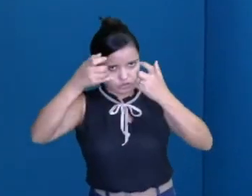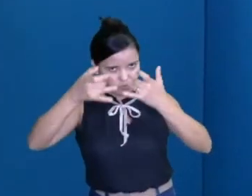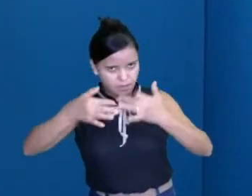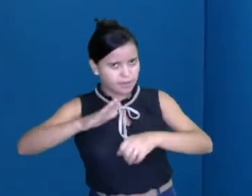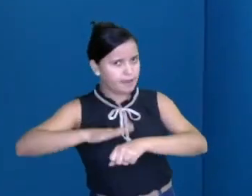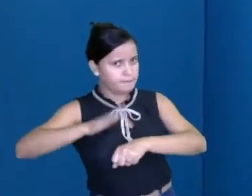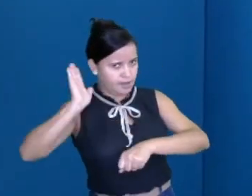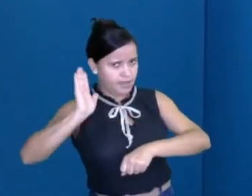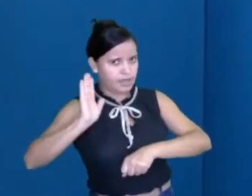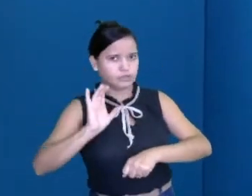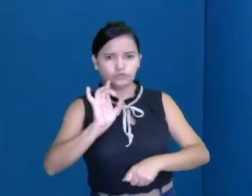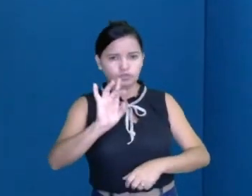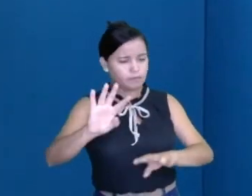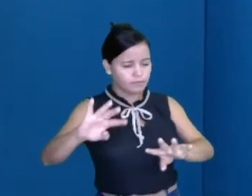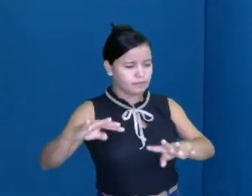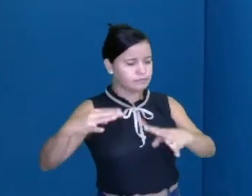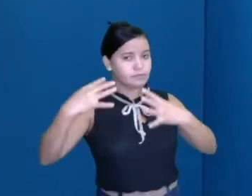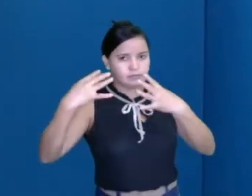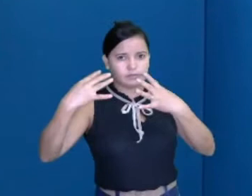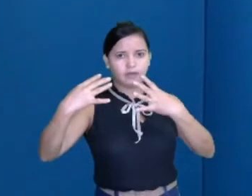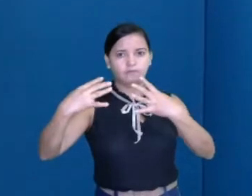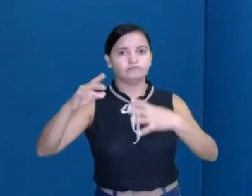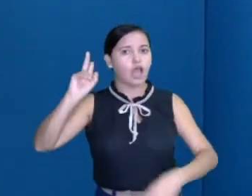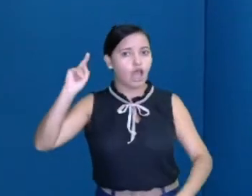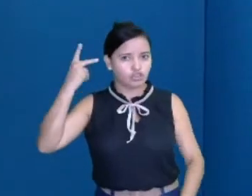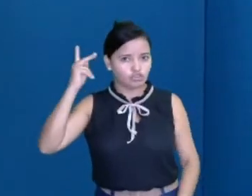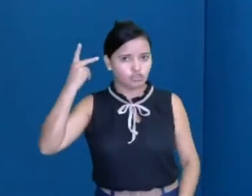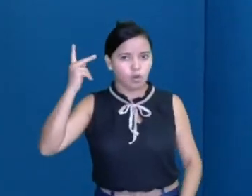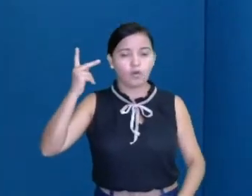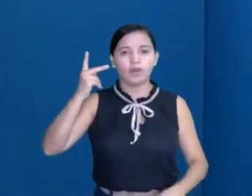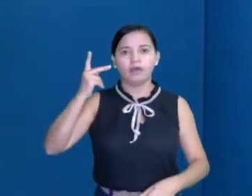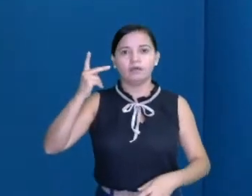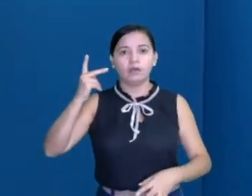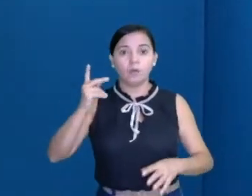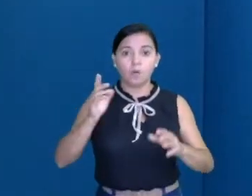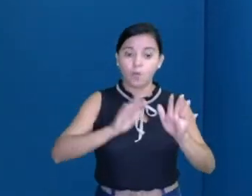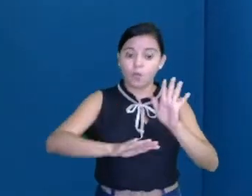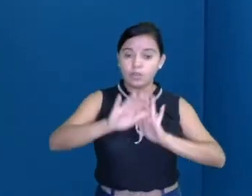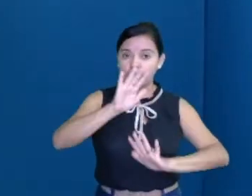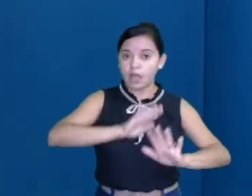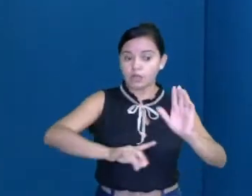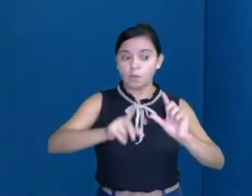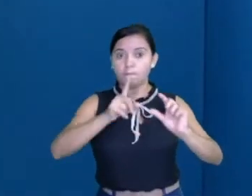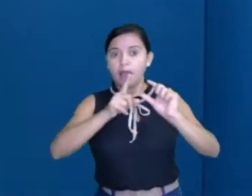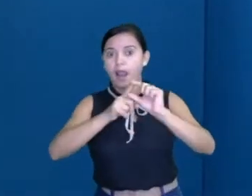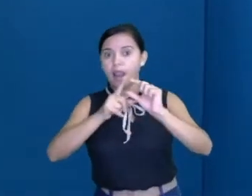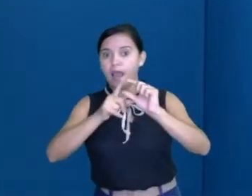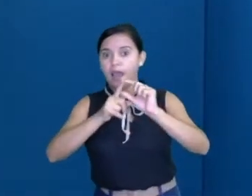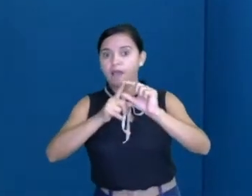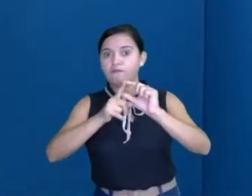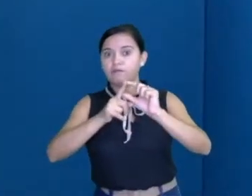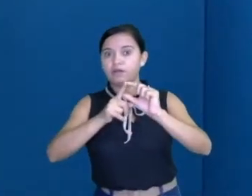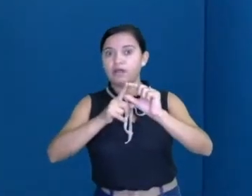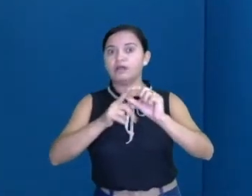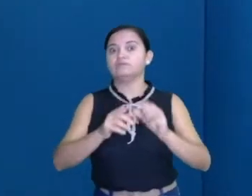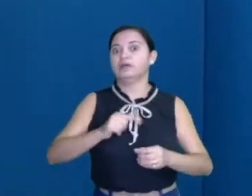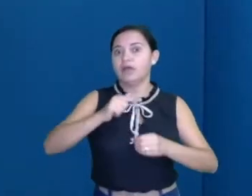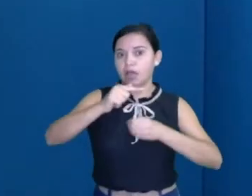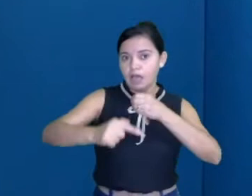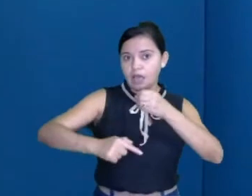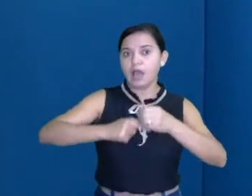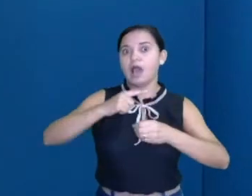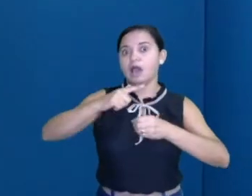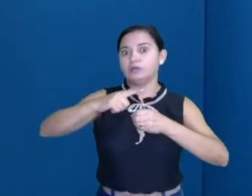mais, mas eu queria chamar a atenção de vocês. Historicamente, cuidado com a etimologia da palavra. Ela pode ser, às vezes, um significado